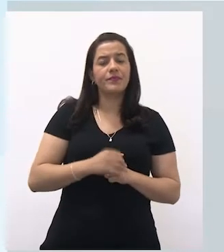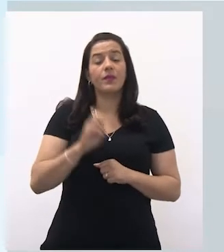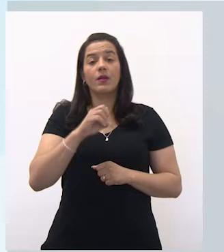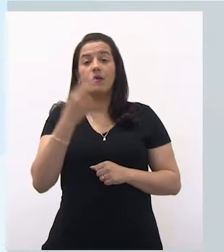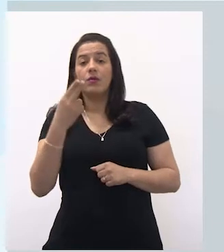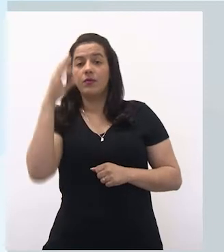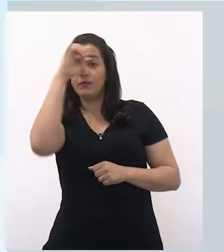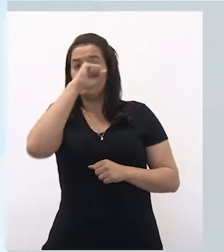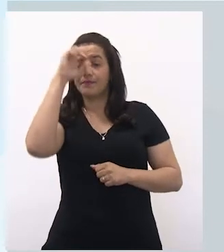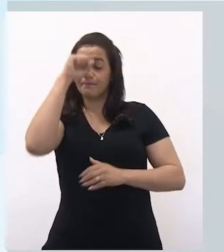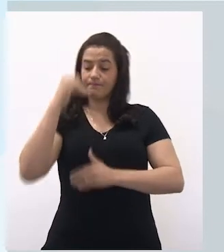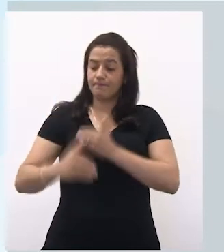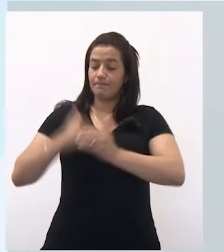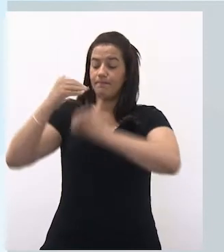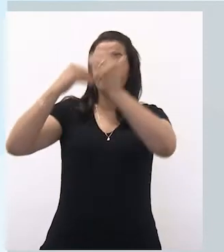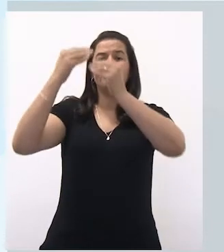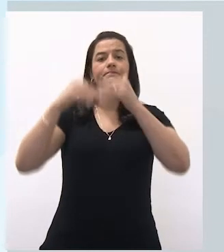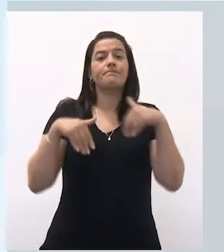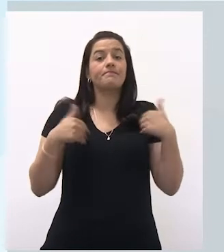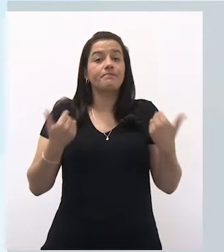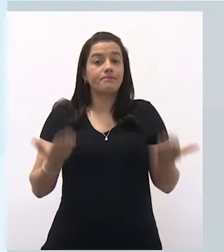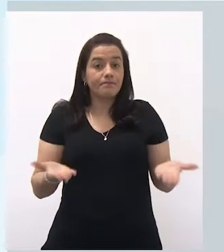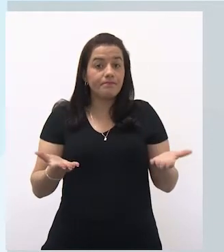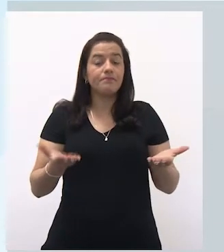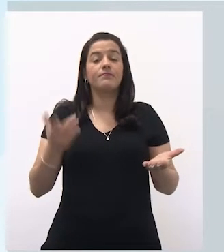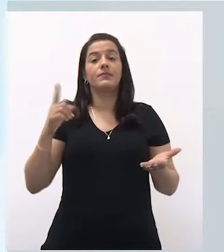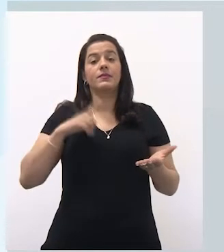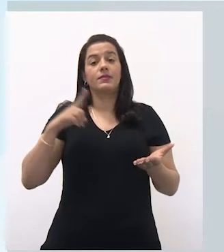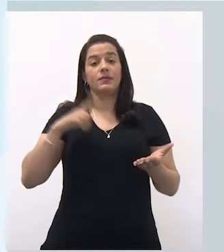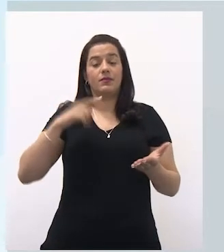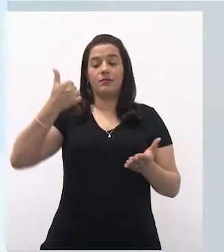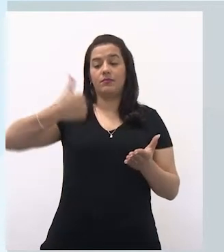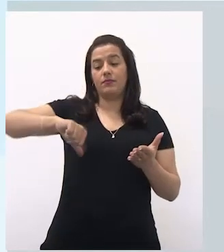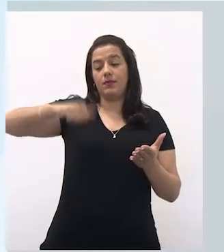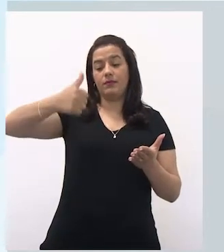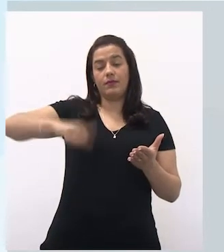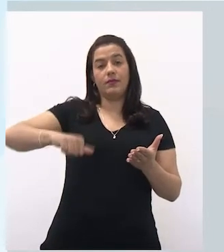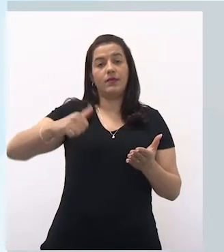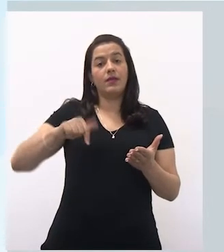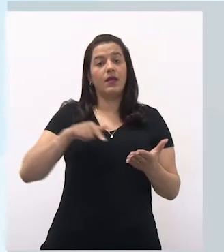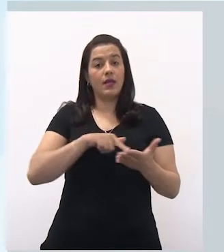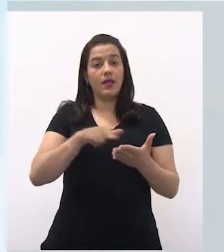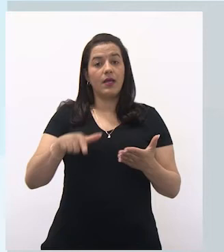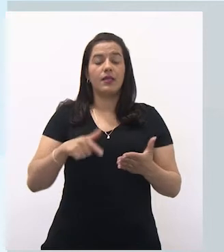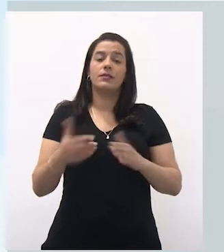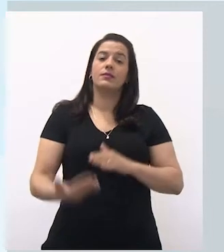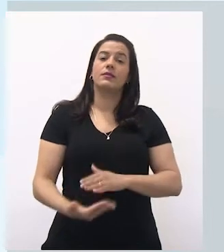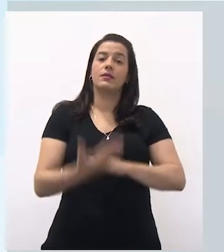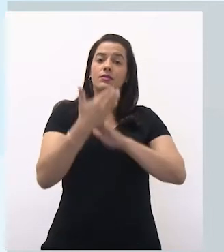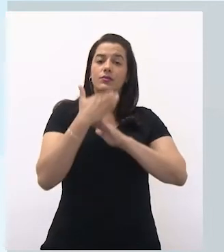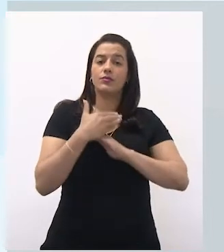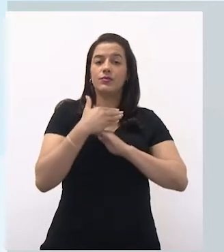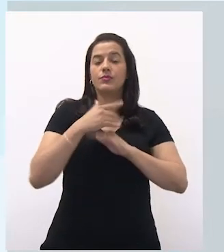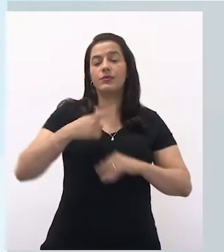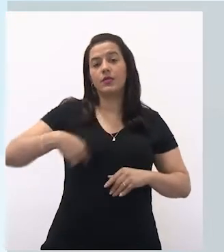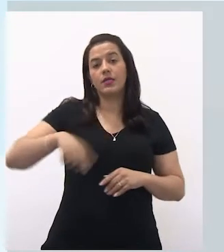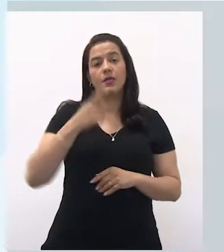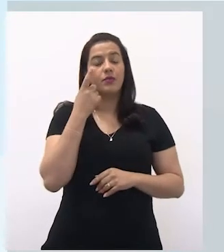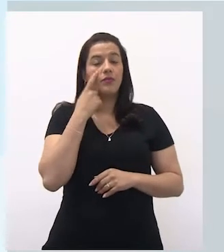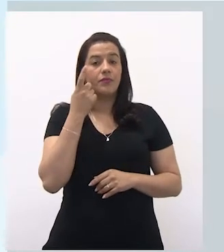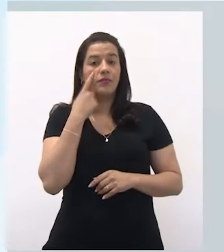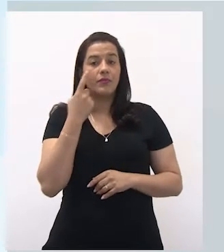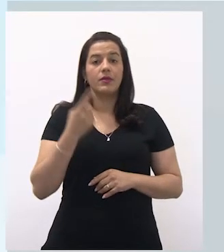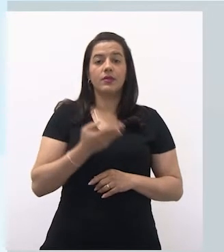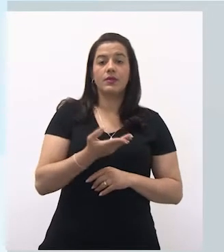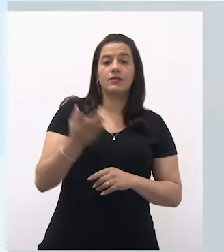conhecimentos avançados. Então, as avaliações, elas me propiciam a verificar se os